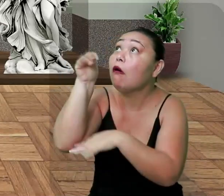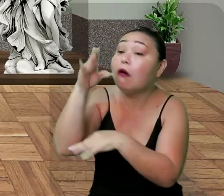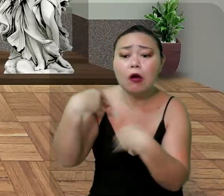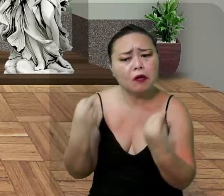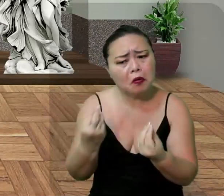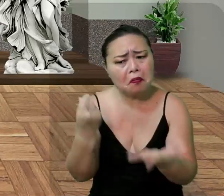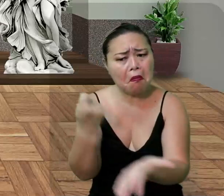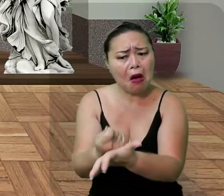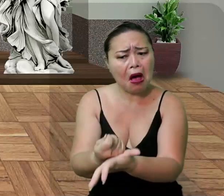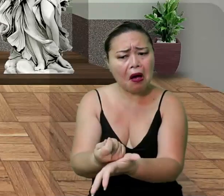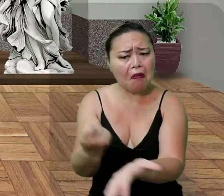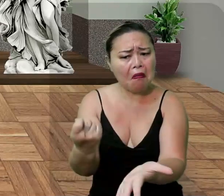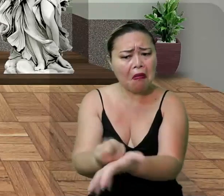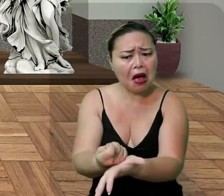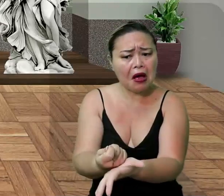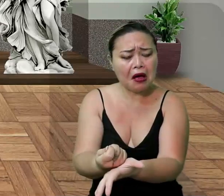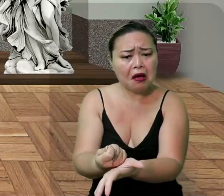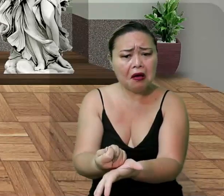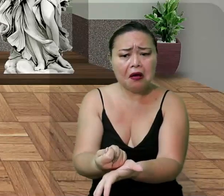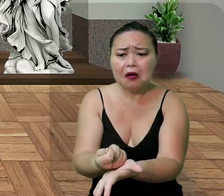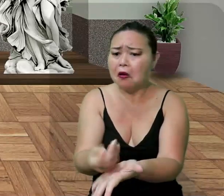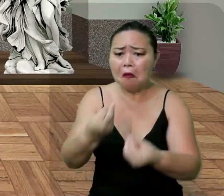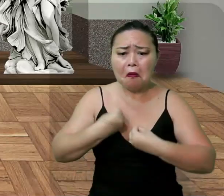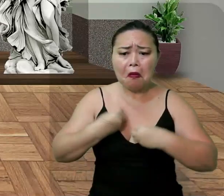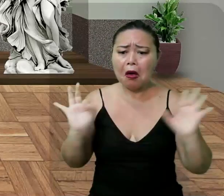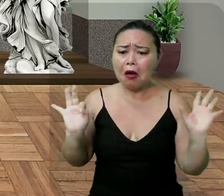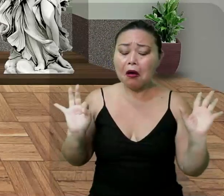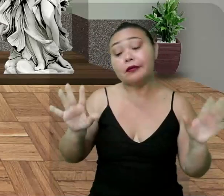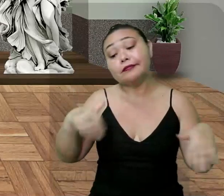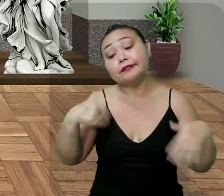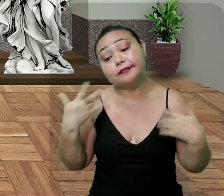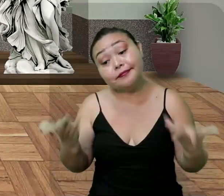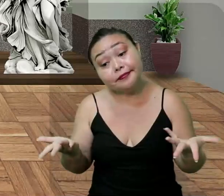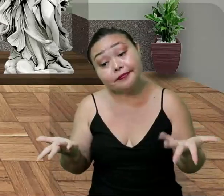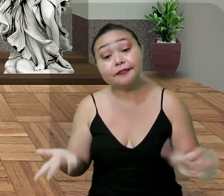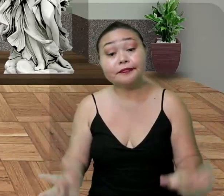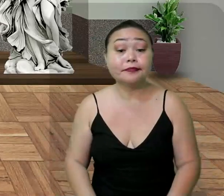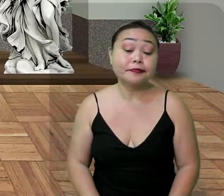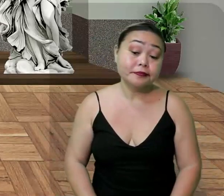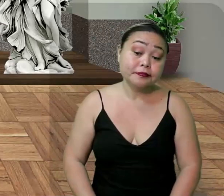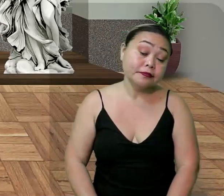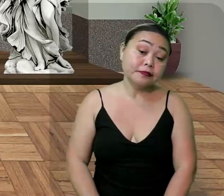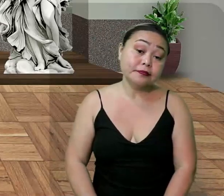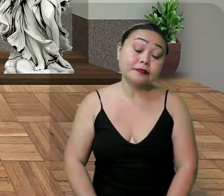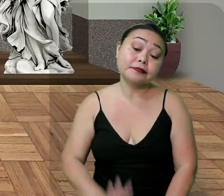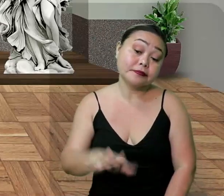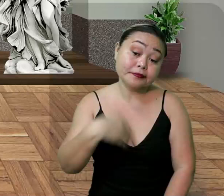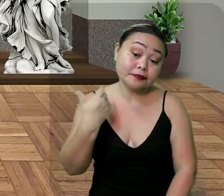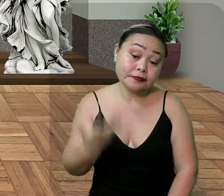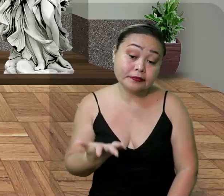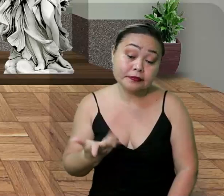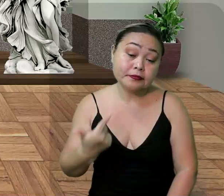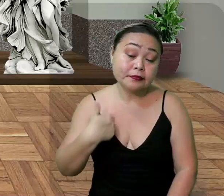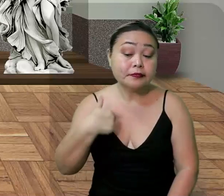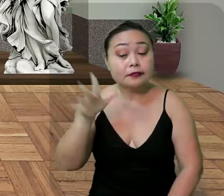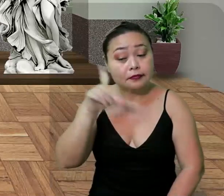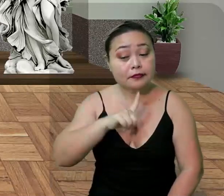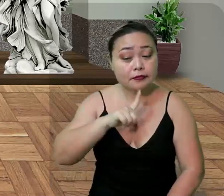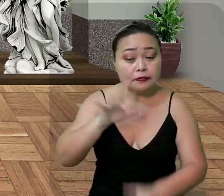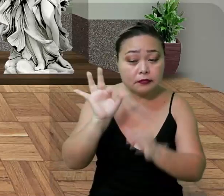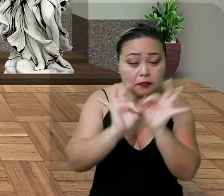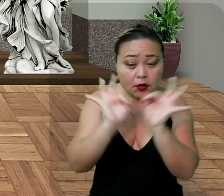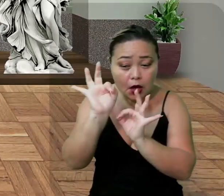E como é que você paga e não retribui? Pois é, aí é que está. Aí que tem que haver um